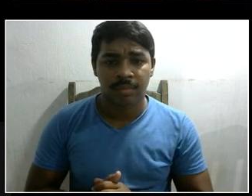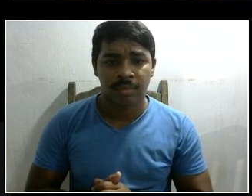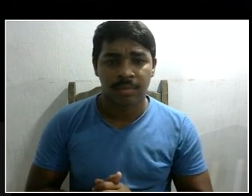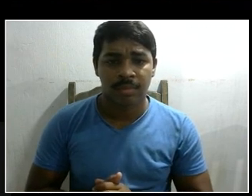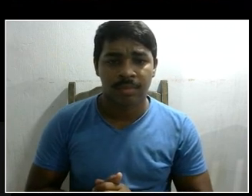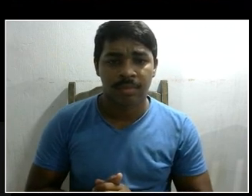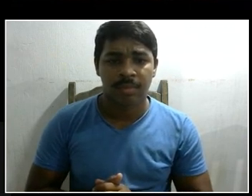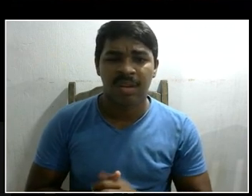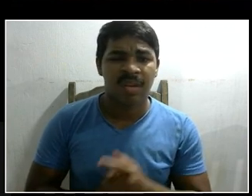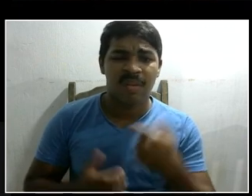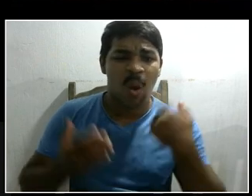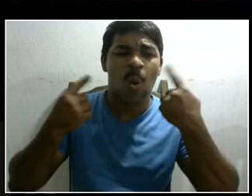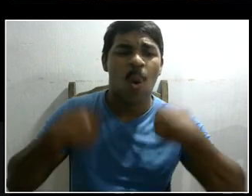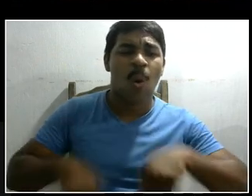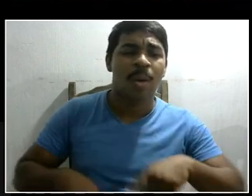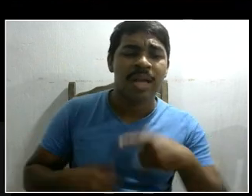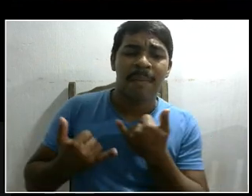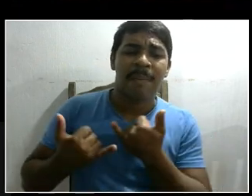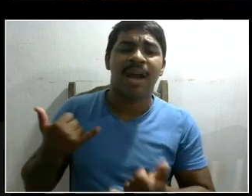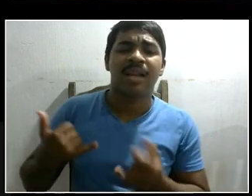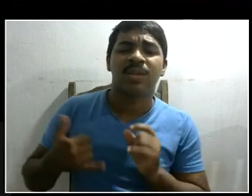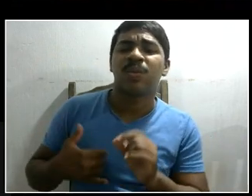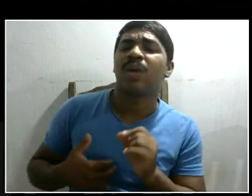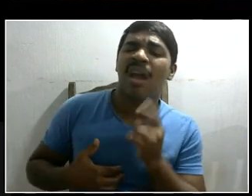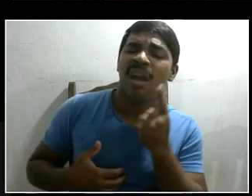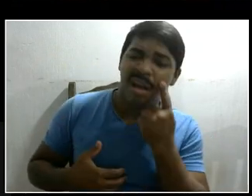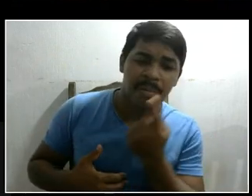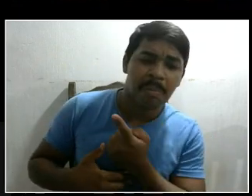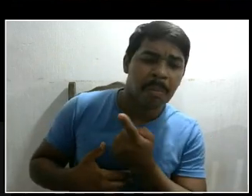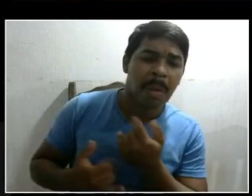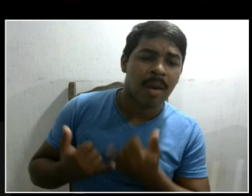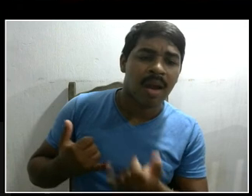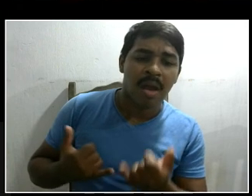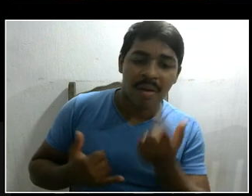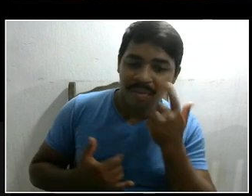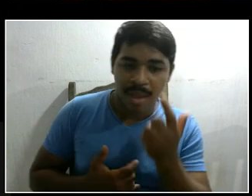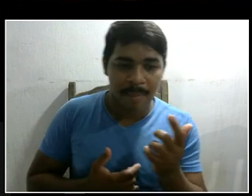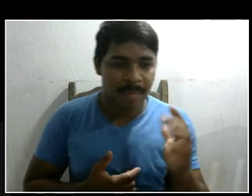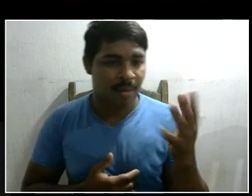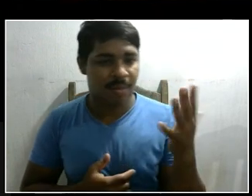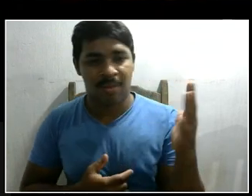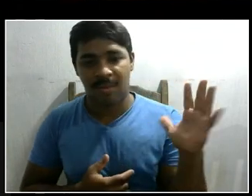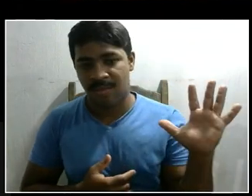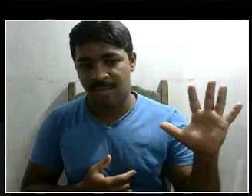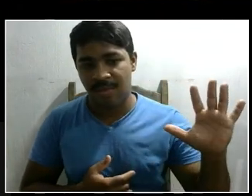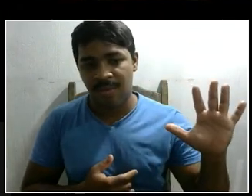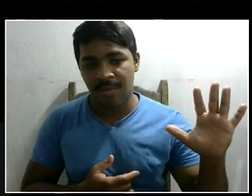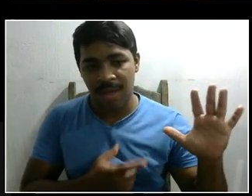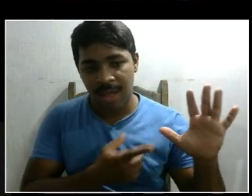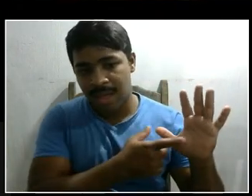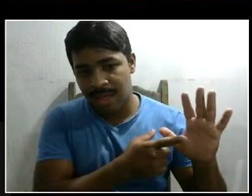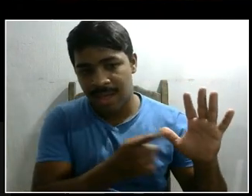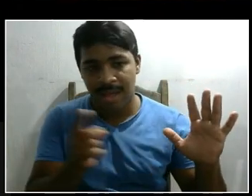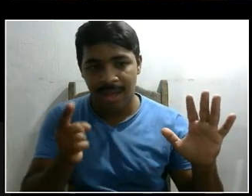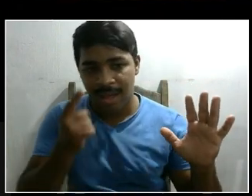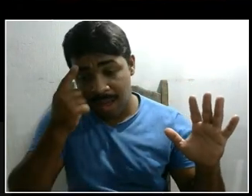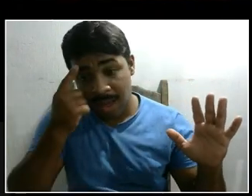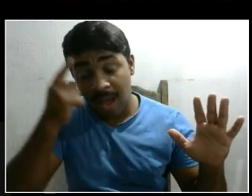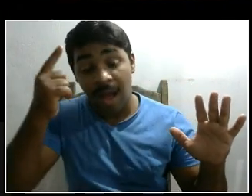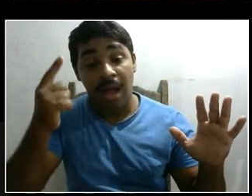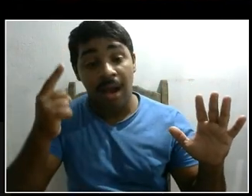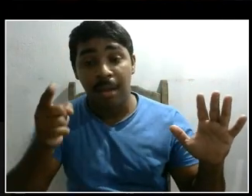parte que se assemelha a um neurônio? Ó, a mão, tá? Então, vocês vão olhar na mão de vocês e vão lembrar das